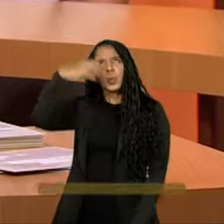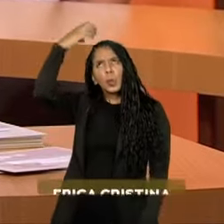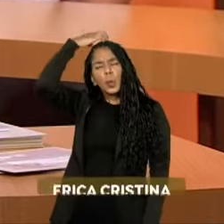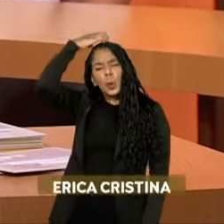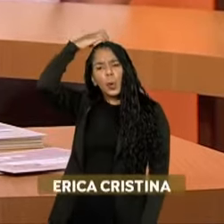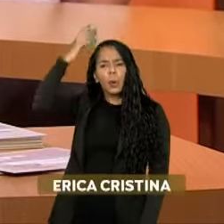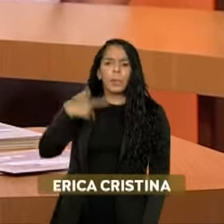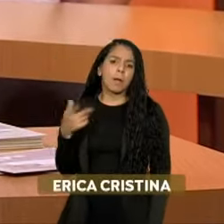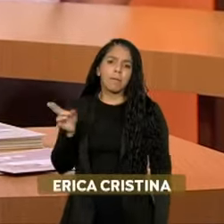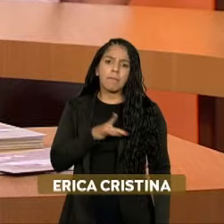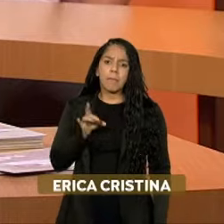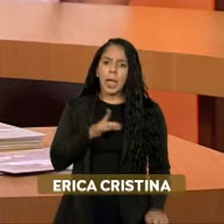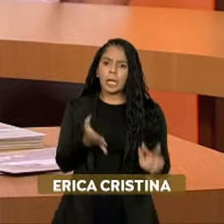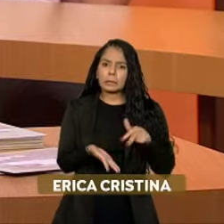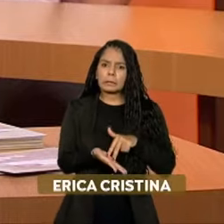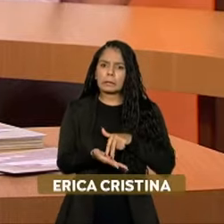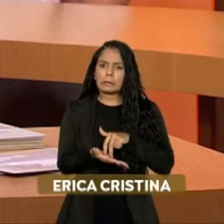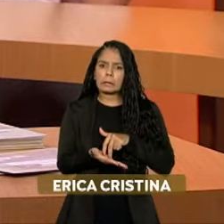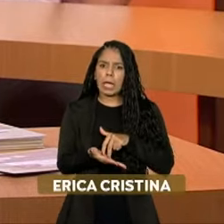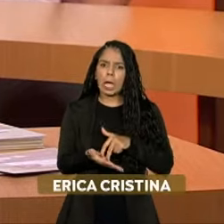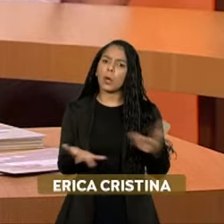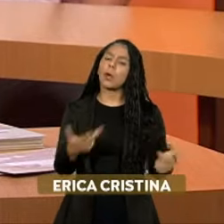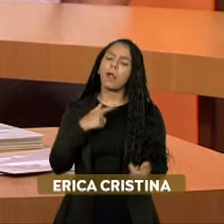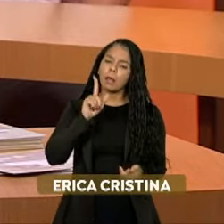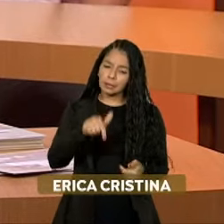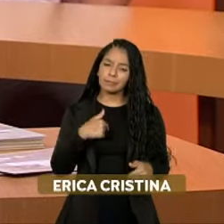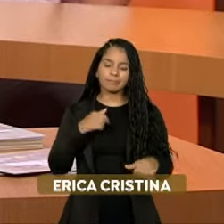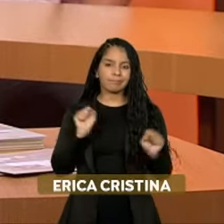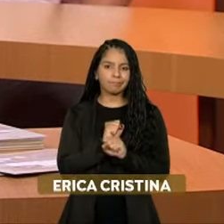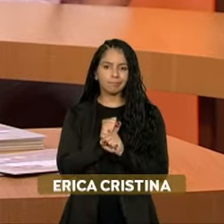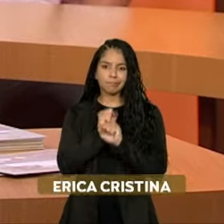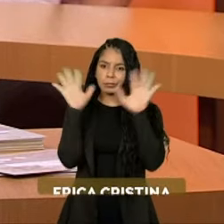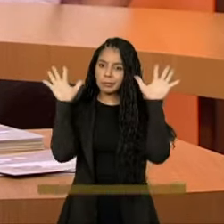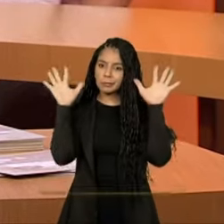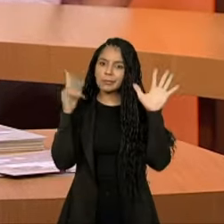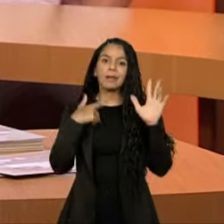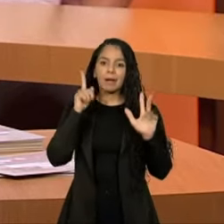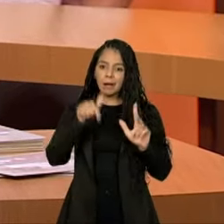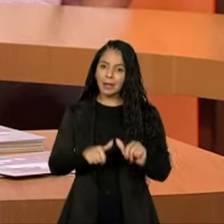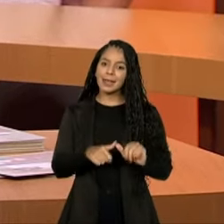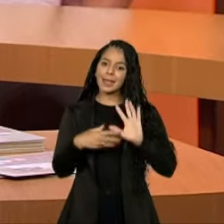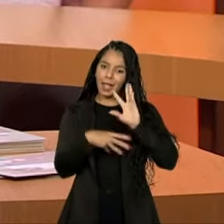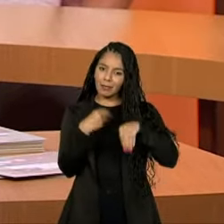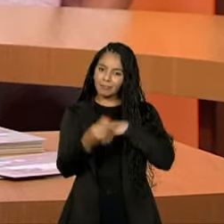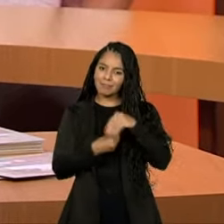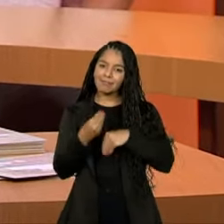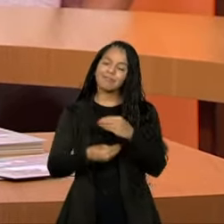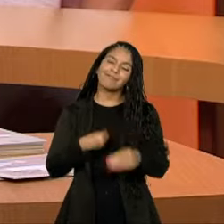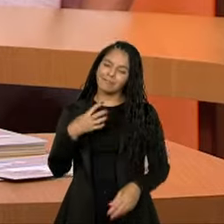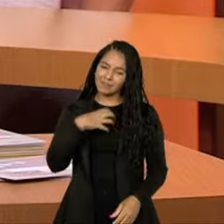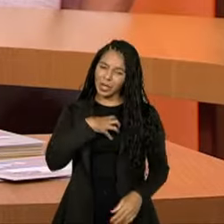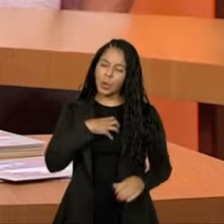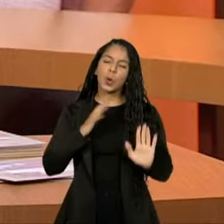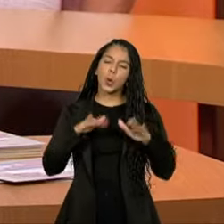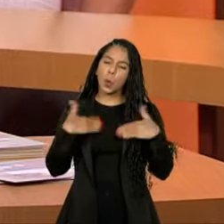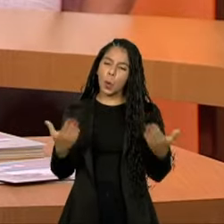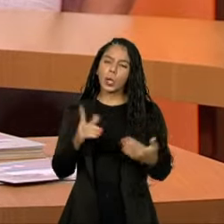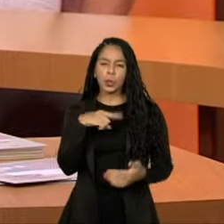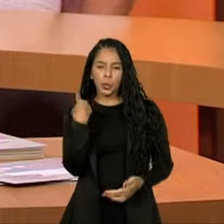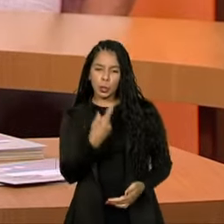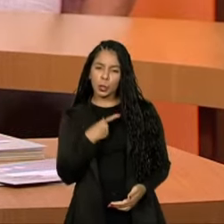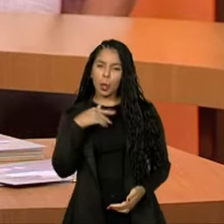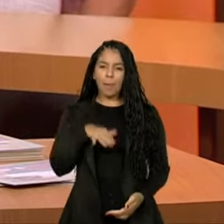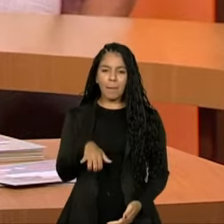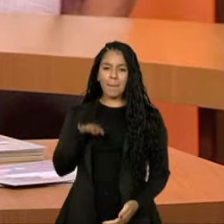de medo e insegurança, essa fórmula explosiva que faz parte do pacote onde estão alguns dos sentimentos que nós